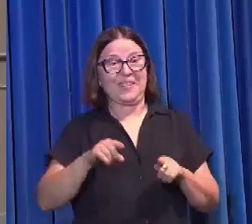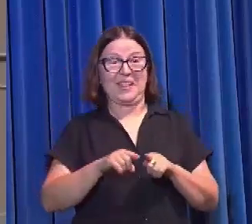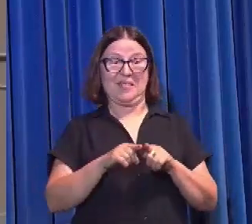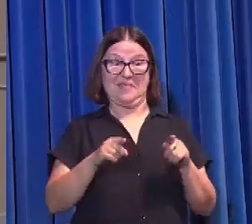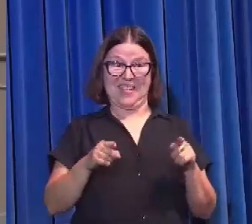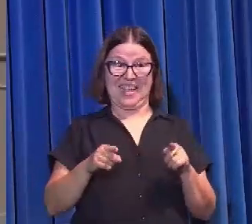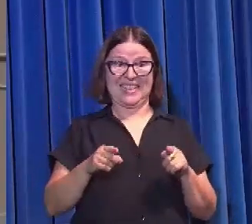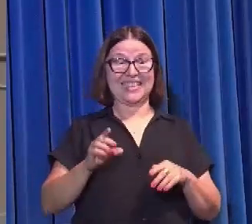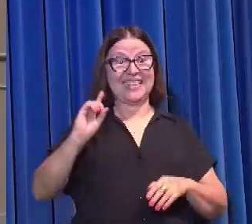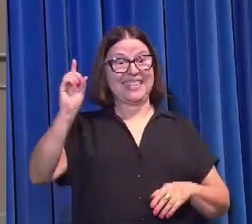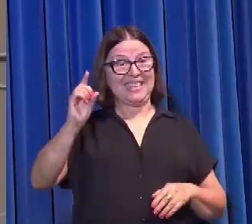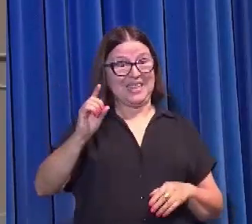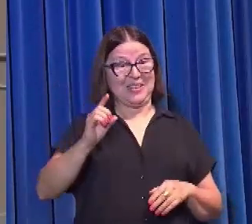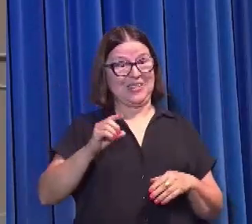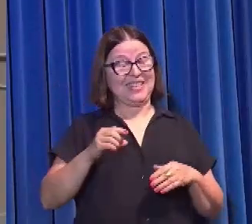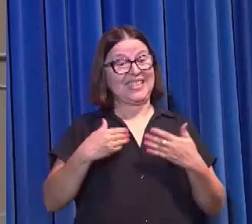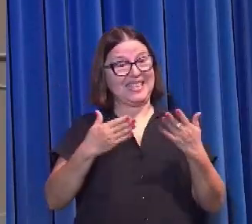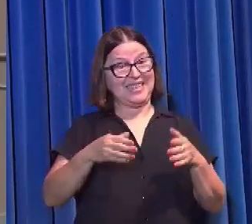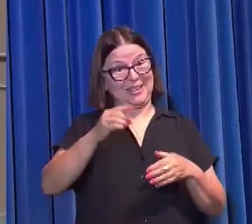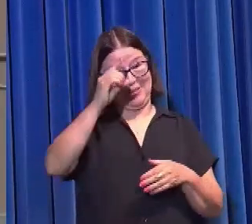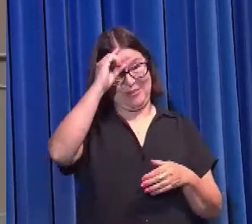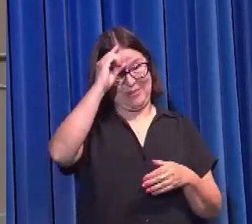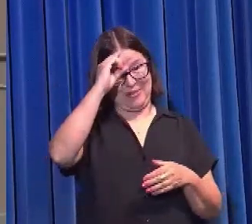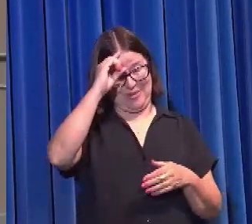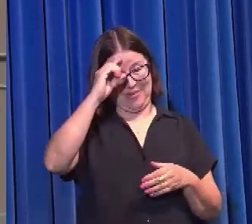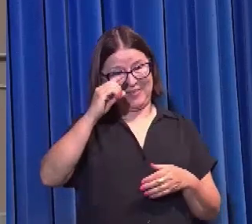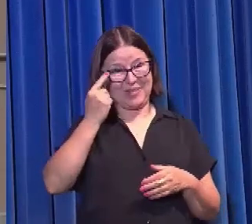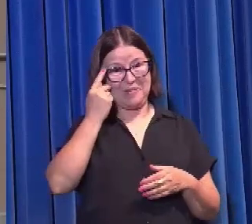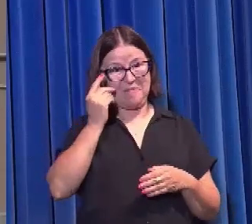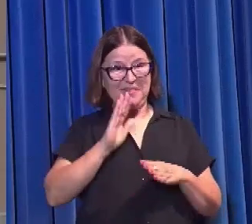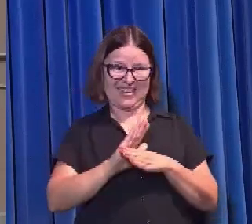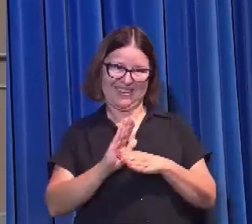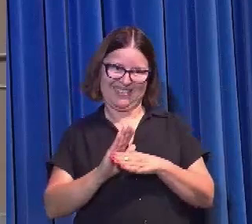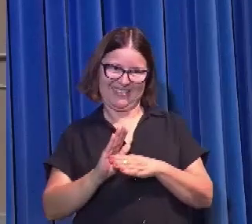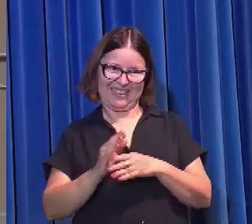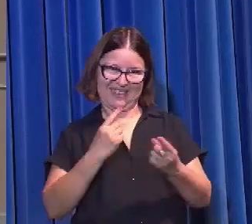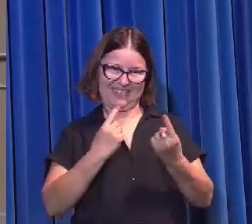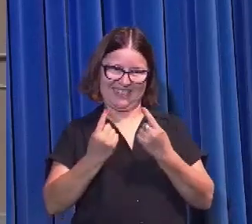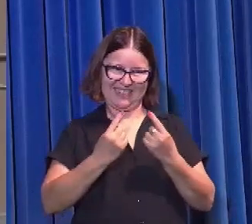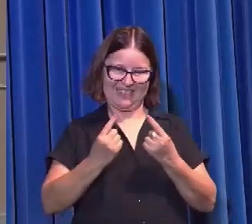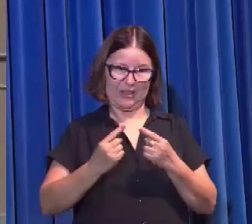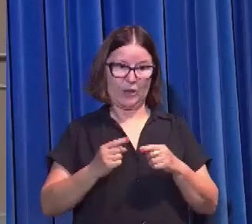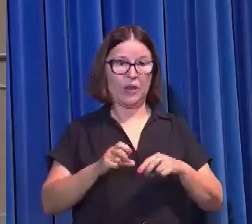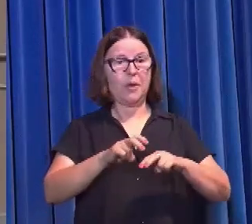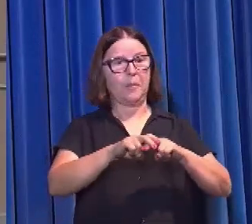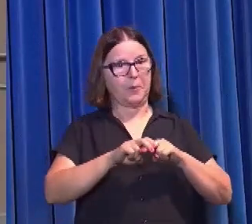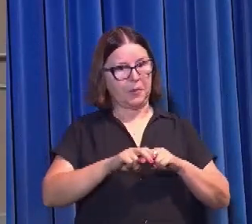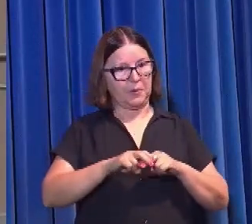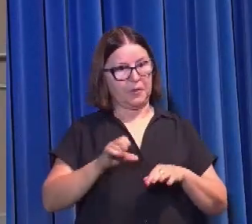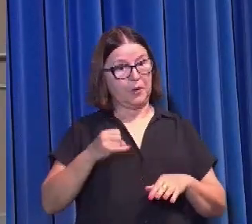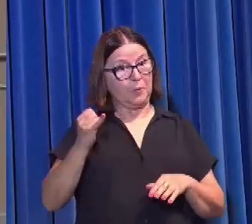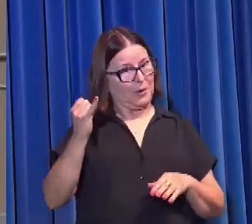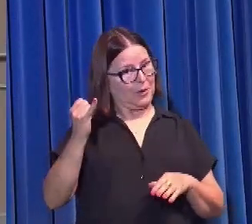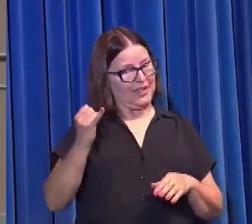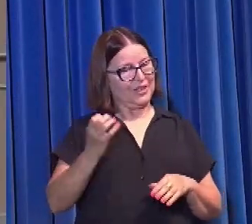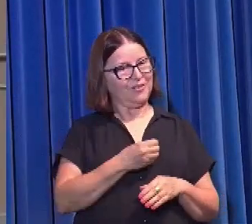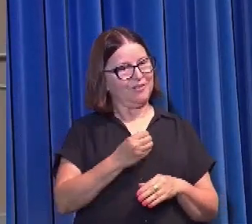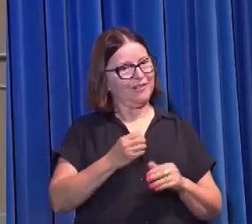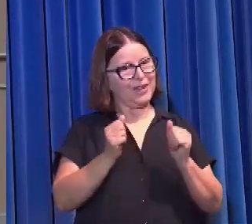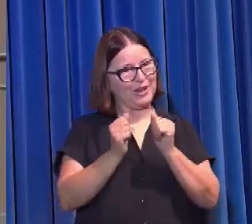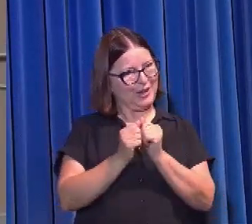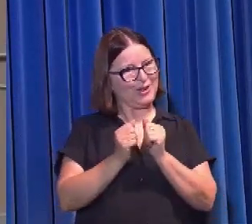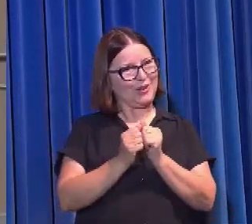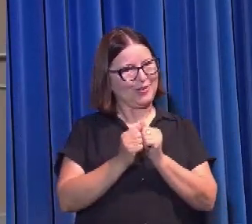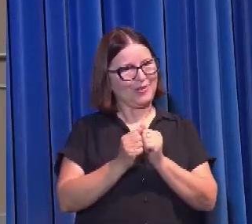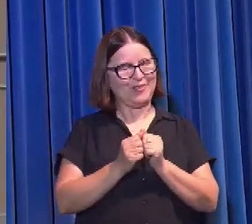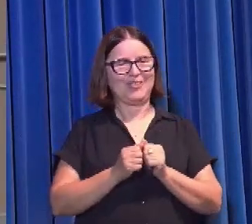a cada um dos membros, serve para o benefício mútuo da igreja. Por isso a importância da gente estar sempre convivendo, irmãos. É a maneira da gente crescer